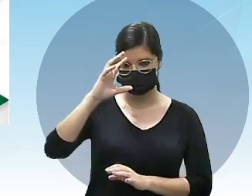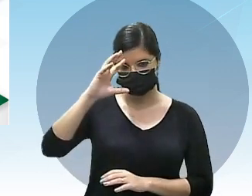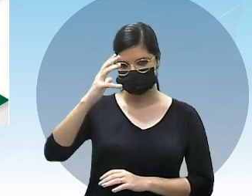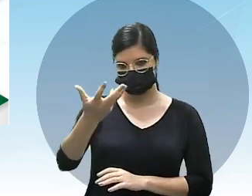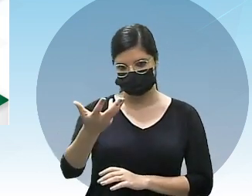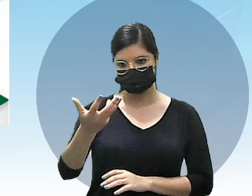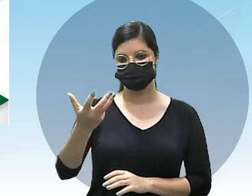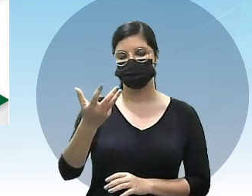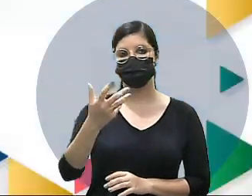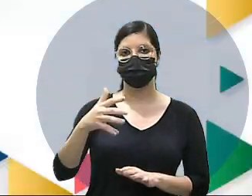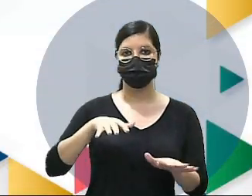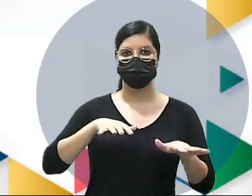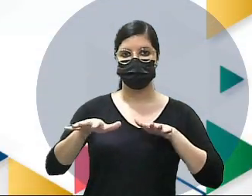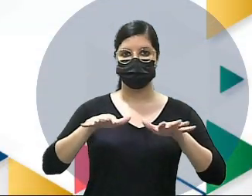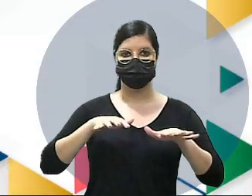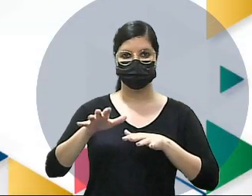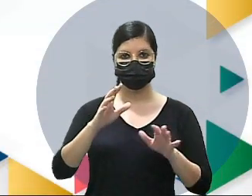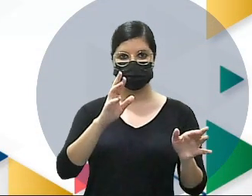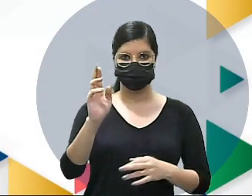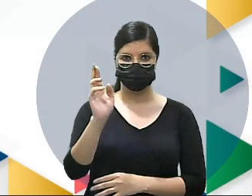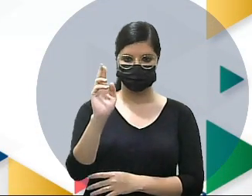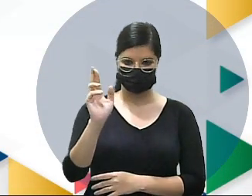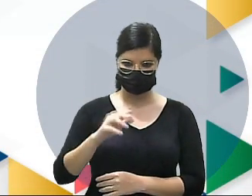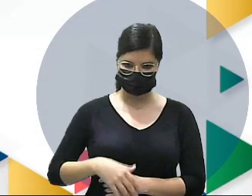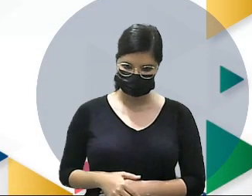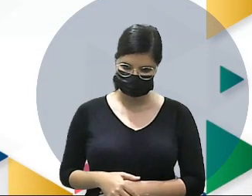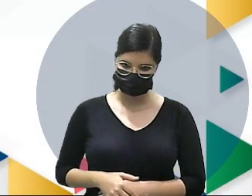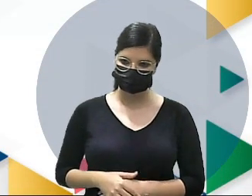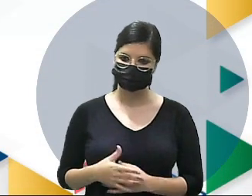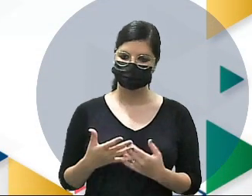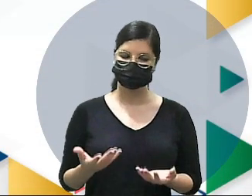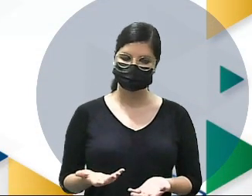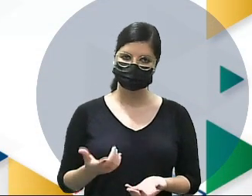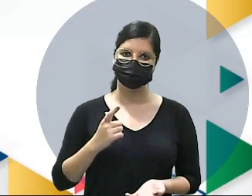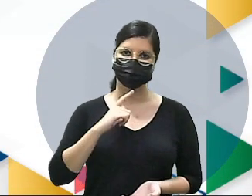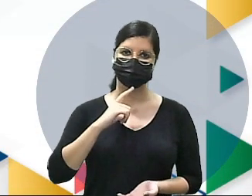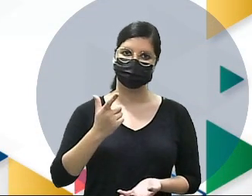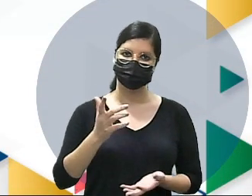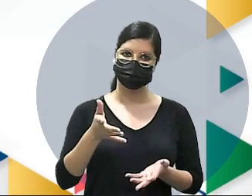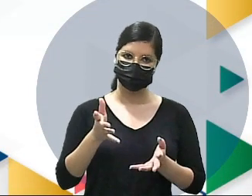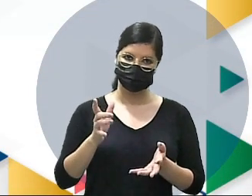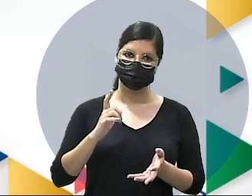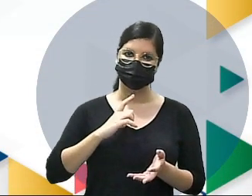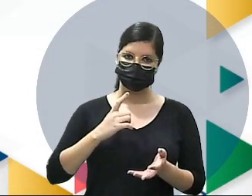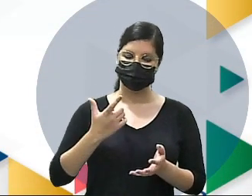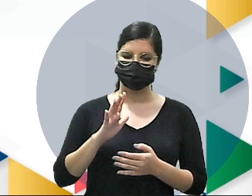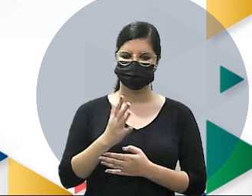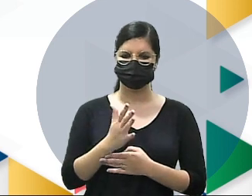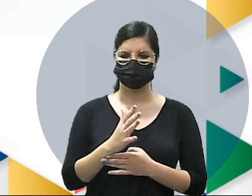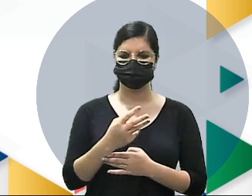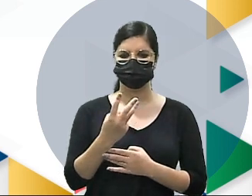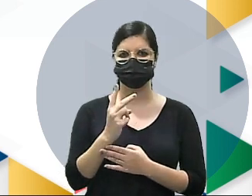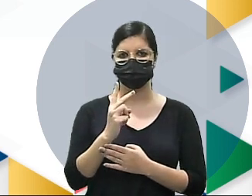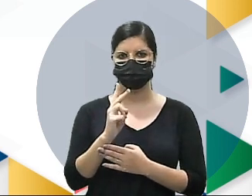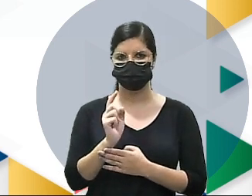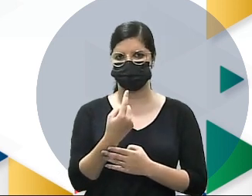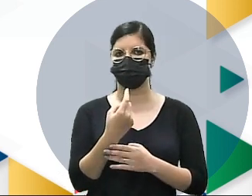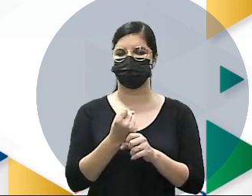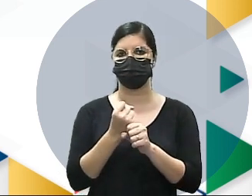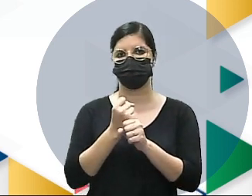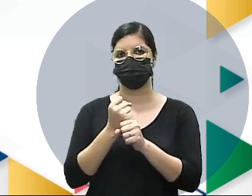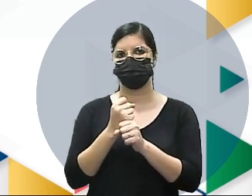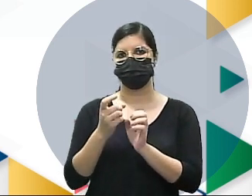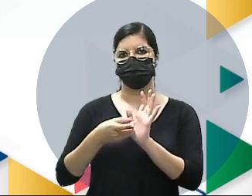ali no através de rituais religiosos e aí digo de novo você gente já tem datado sair de mais de dois mil anos né